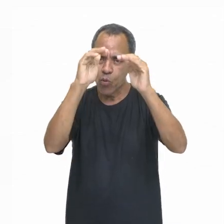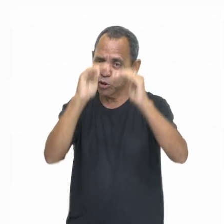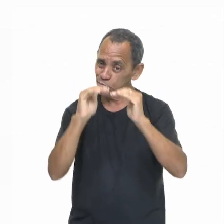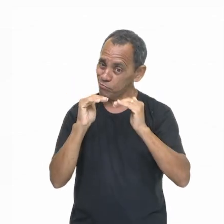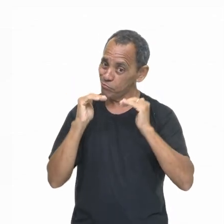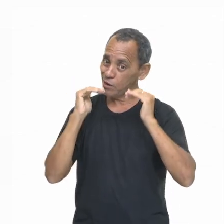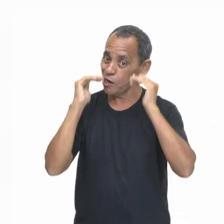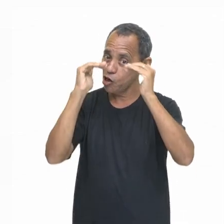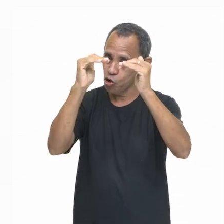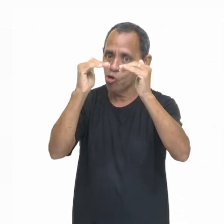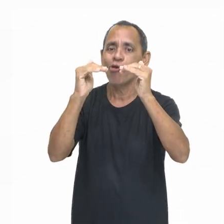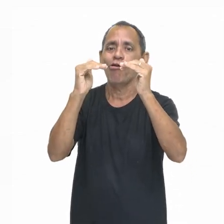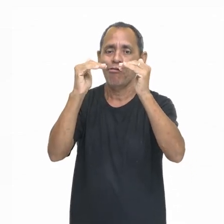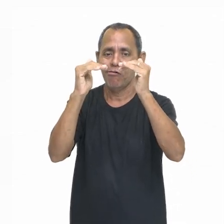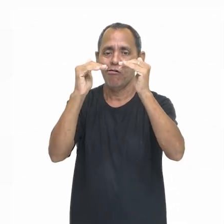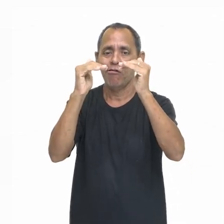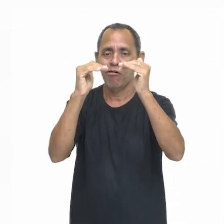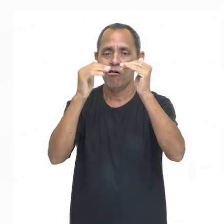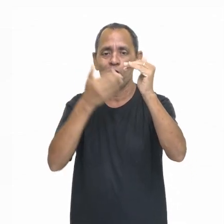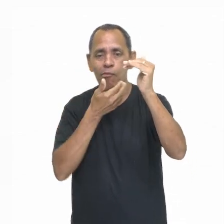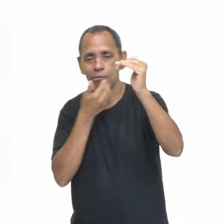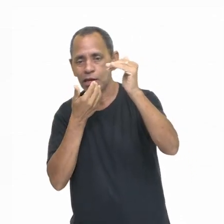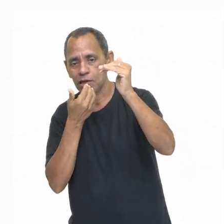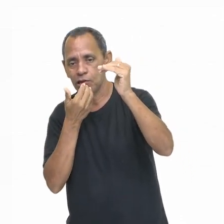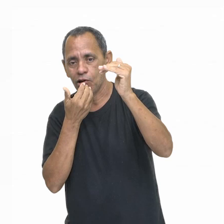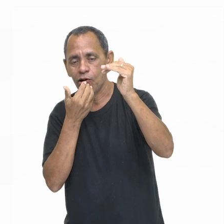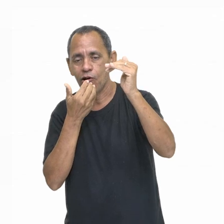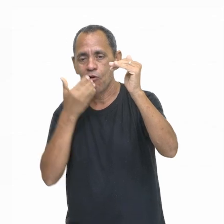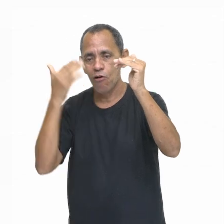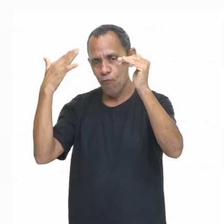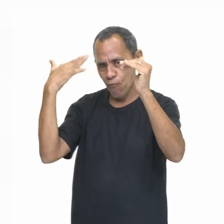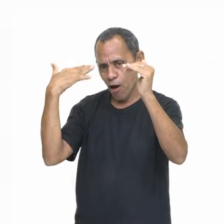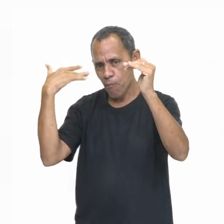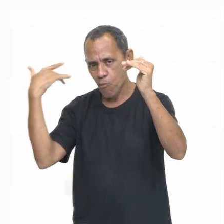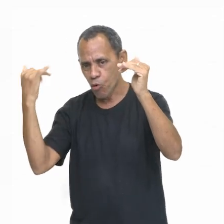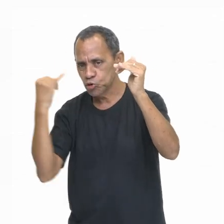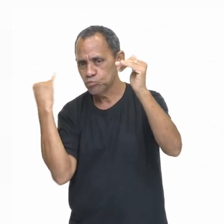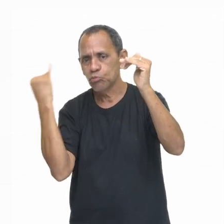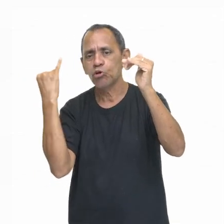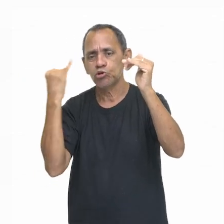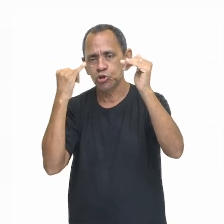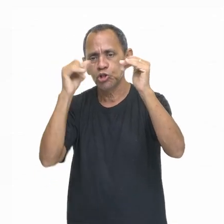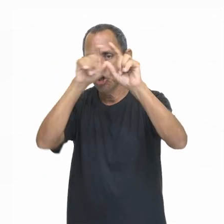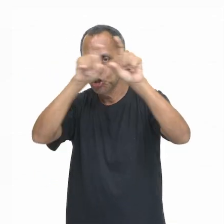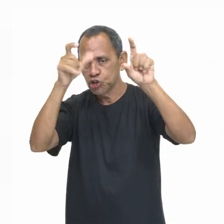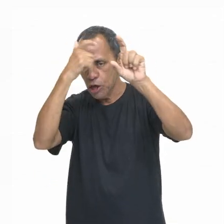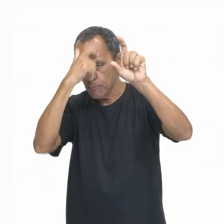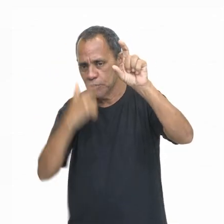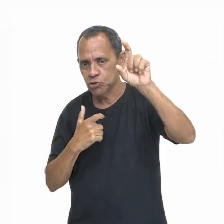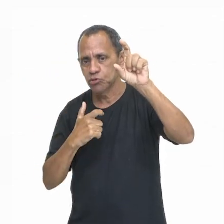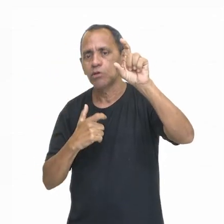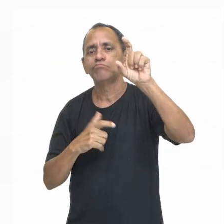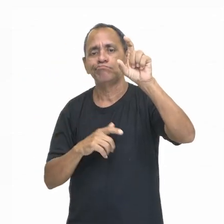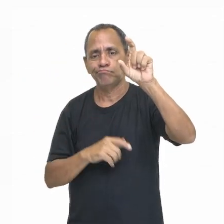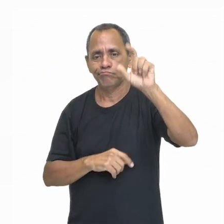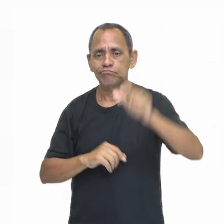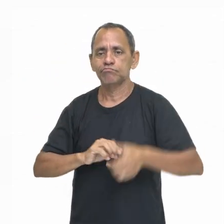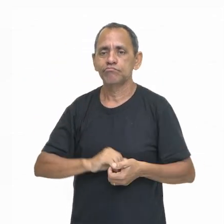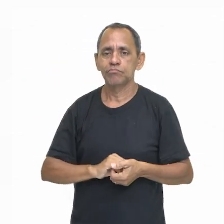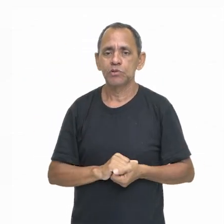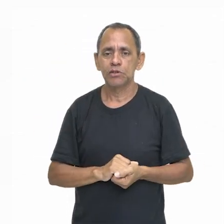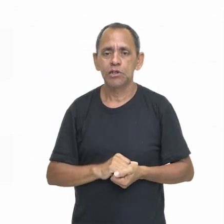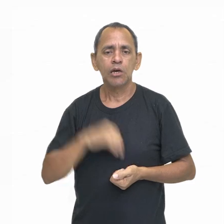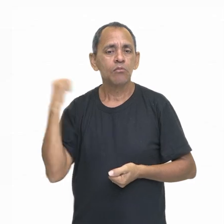a gente verifica novamente, justamente, essa divisão. É importante que você esteja conectado,